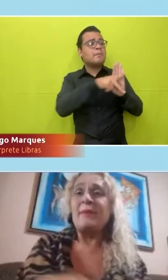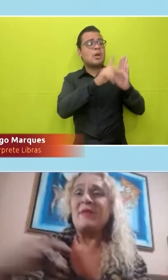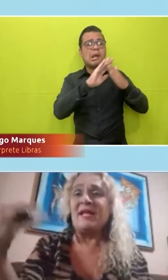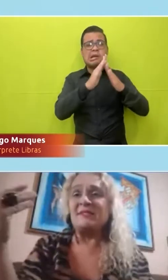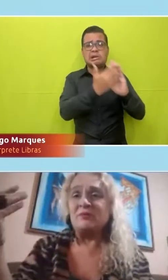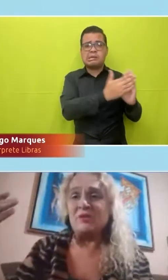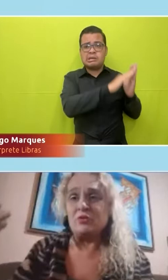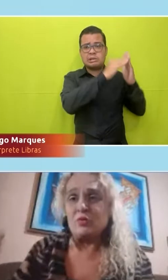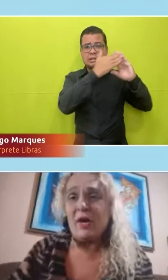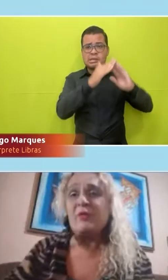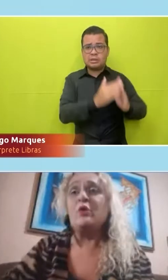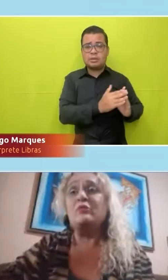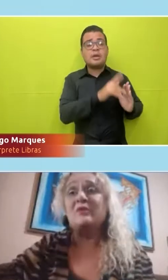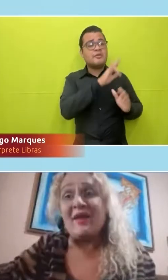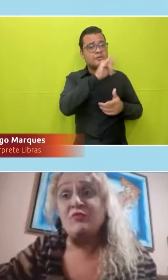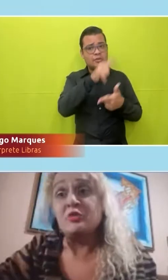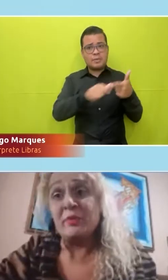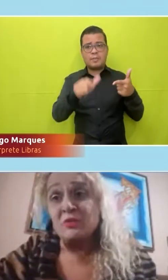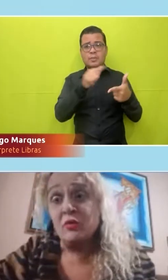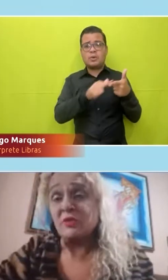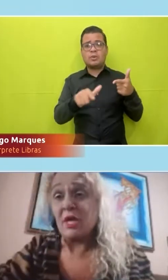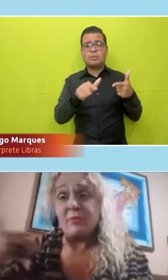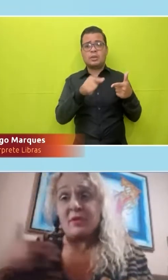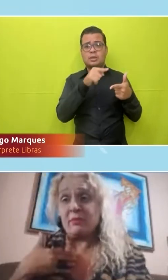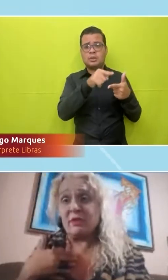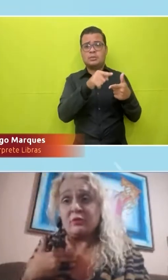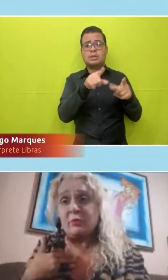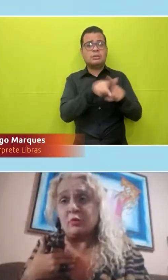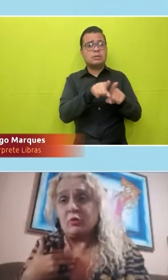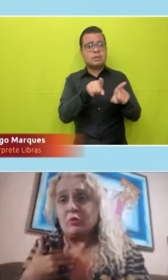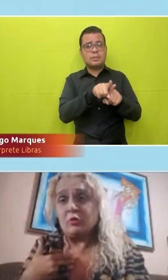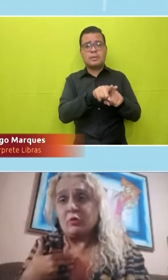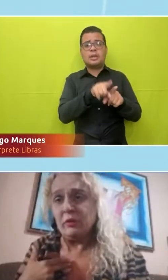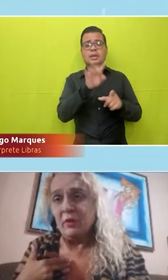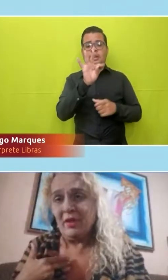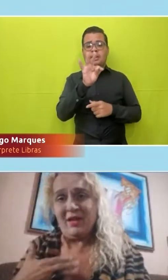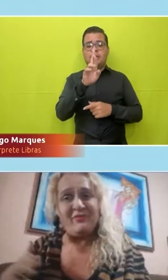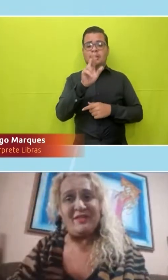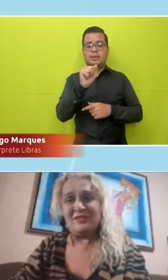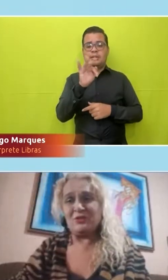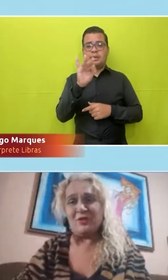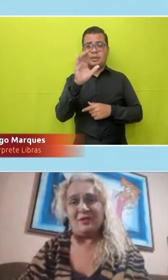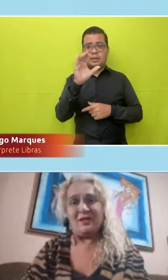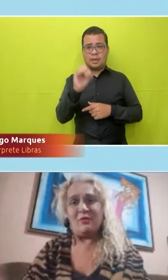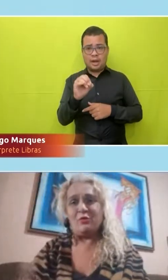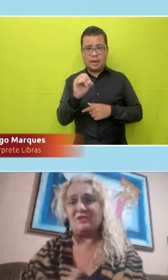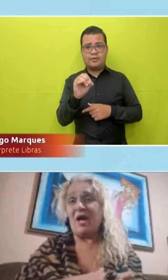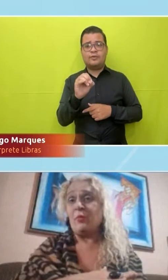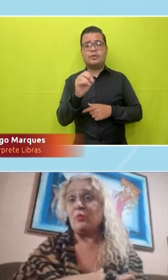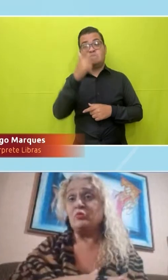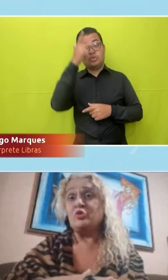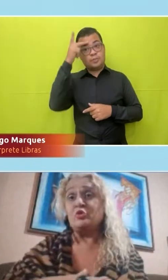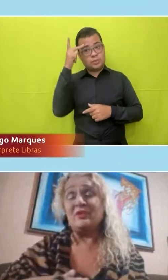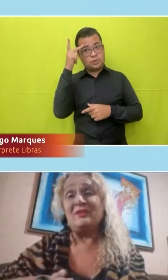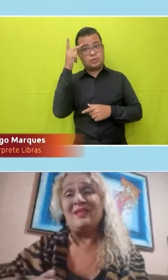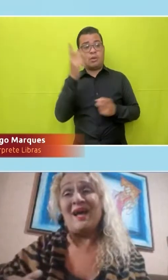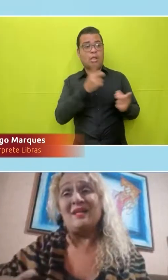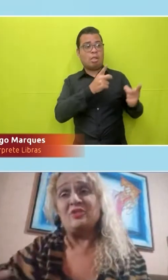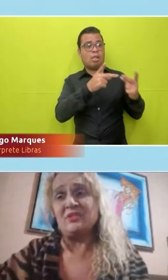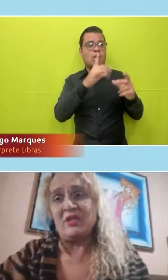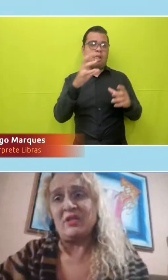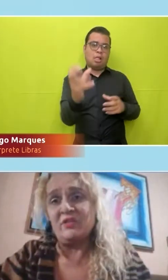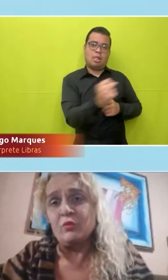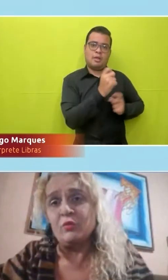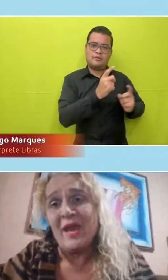jogada à migração sexual e o tráfico de pessoas, que é a minha demanda do meu doutorado. Ela vai ser jogada ali. Ou seja, há uma continuidade